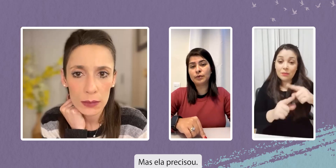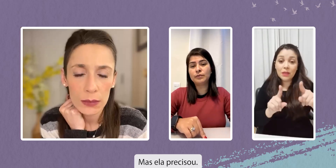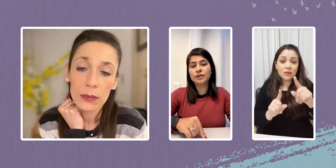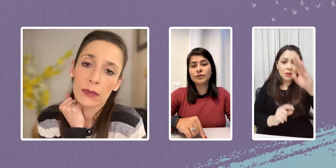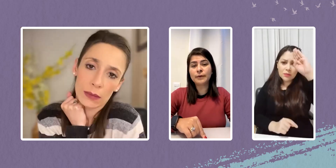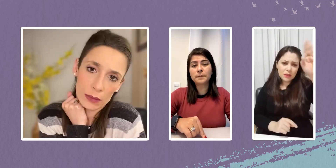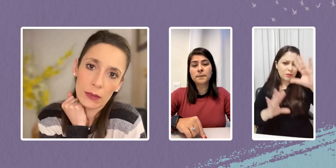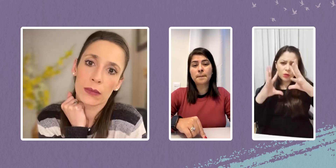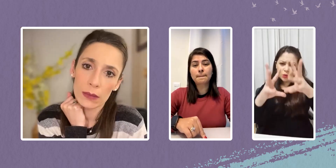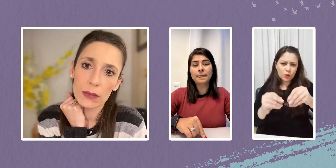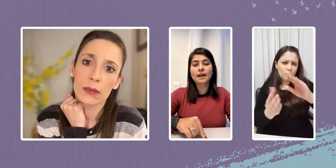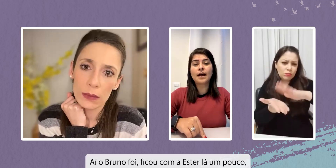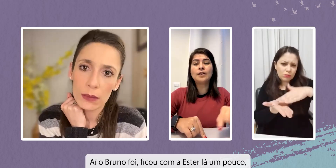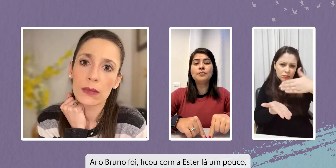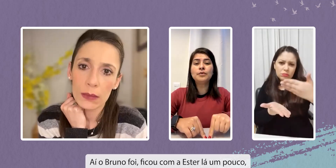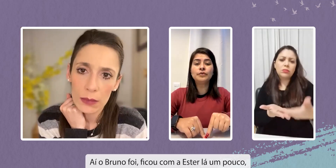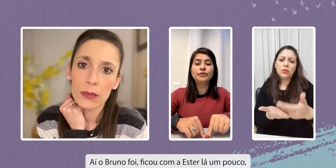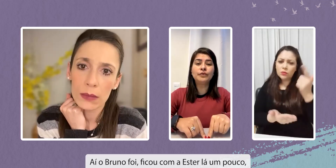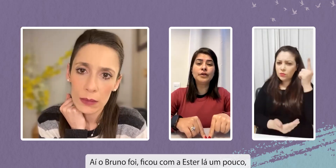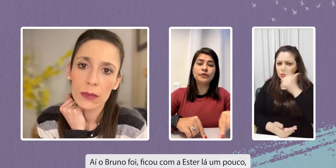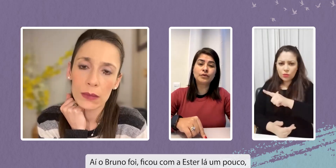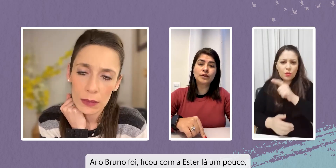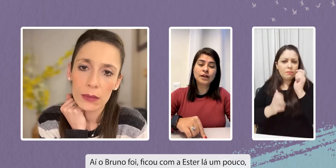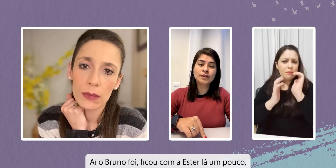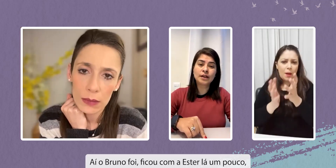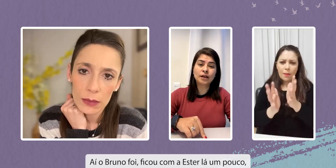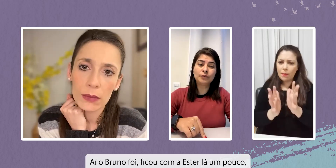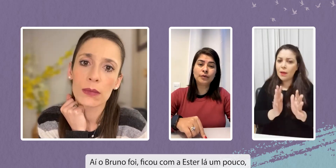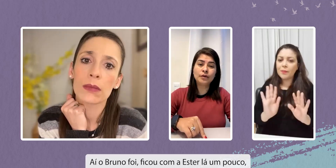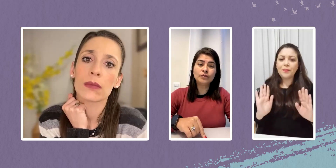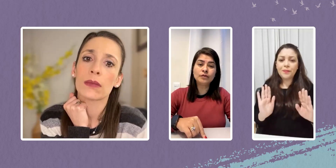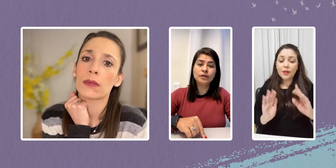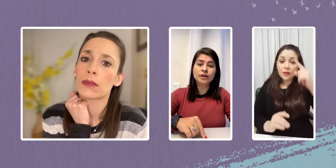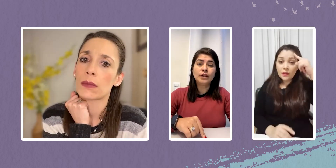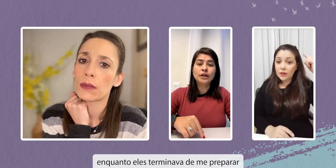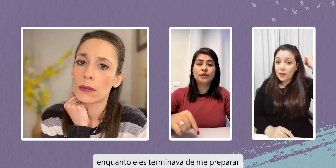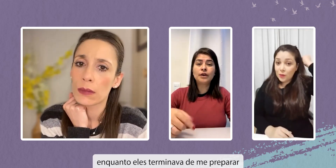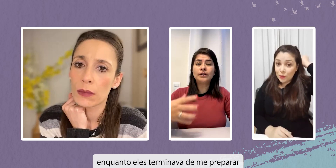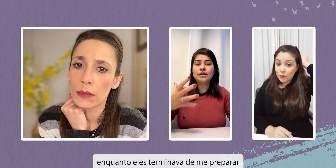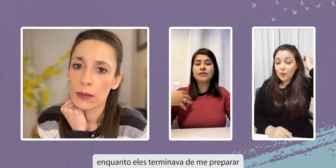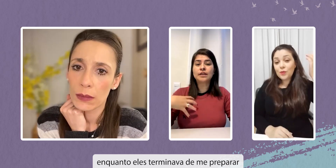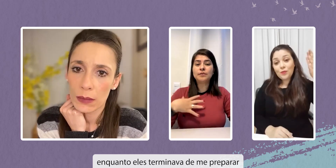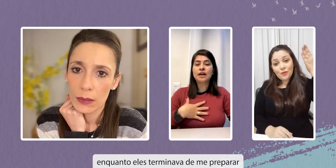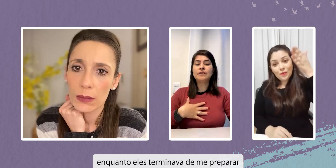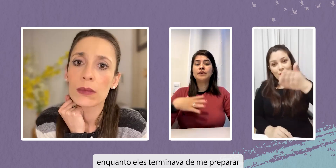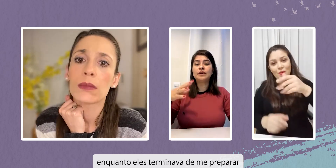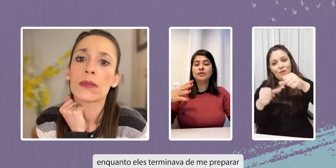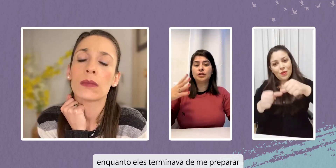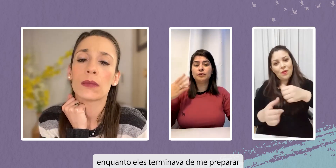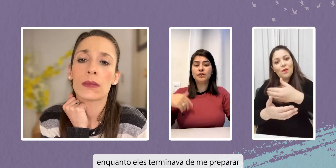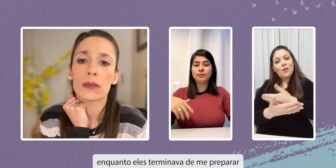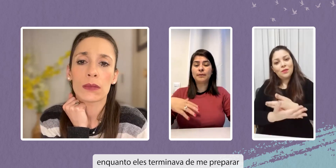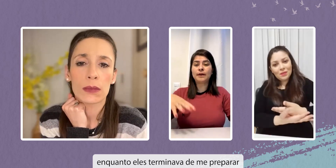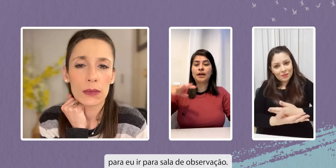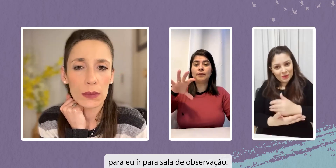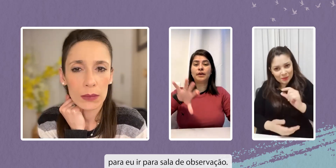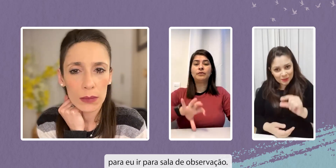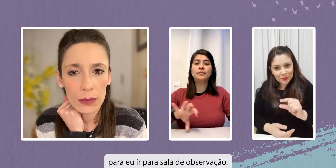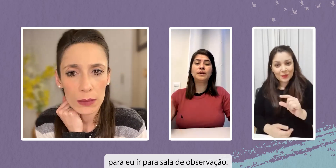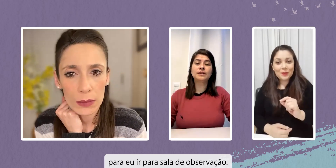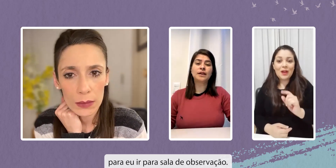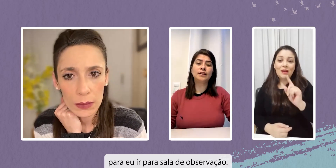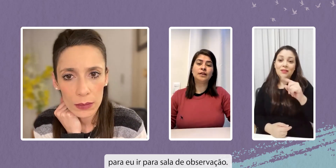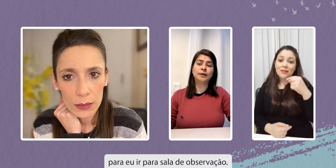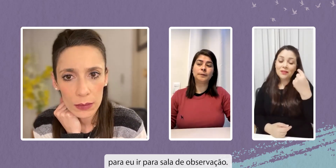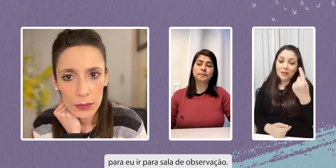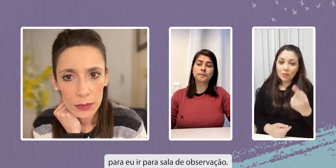sair. Aí o Bruno ficou com a Esther lá um pouco, enquanto eles terminavam de me preparar para eu ir